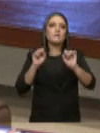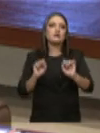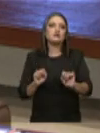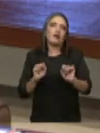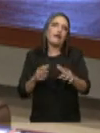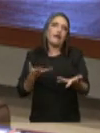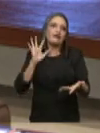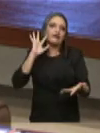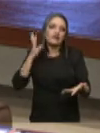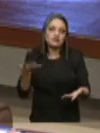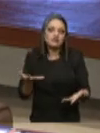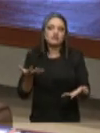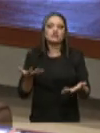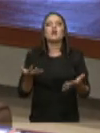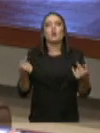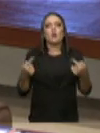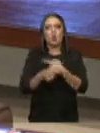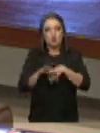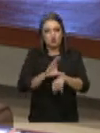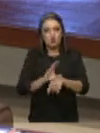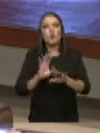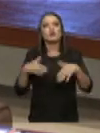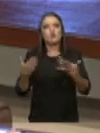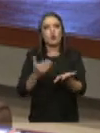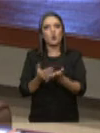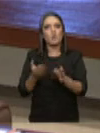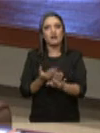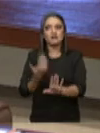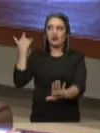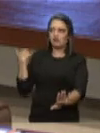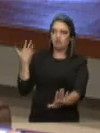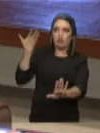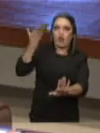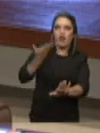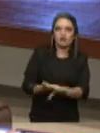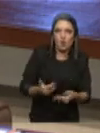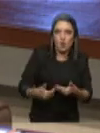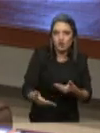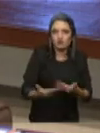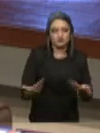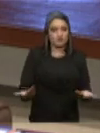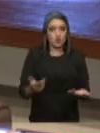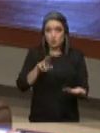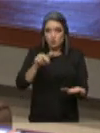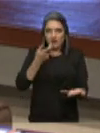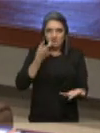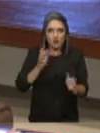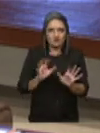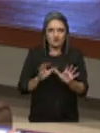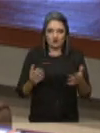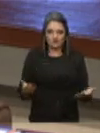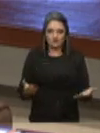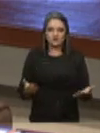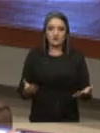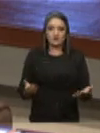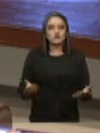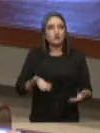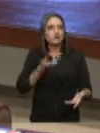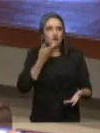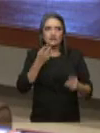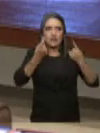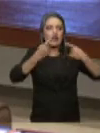da declaração de constitucionalidade, inclusive sem necessidade de uma demanda judicial para esse